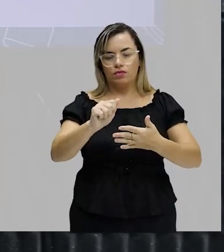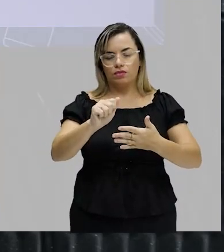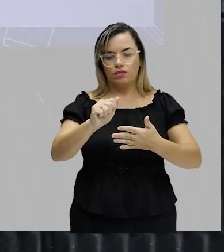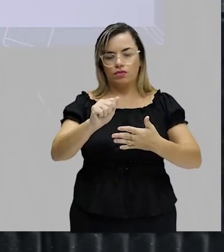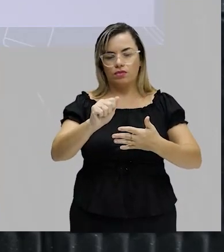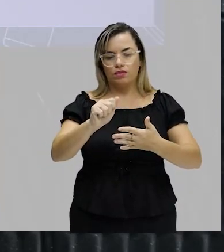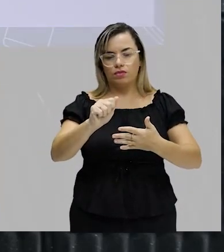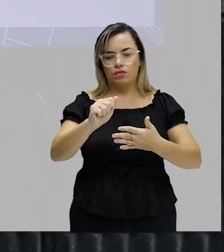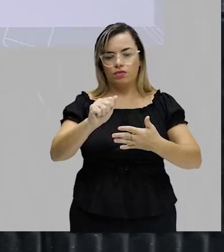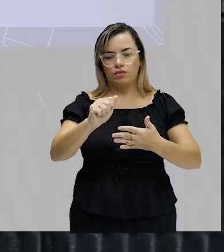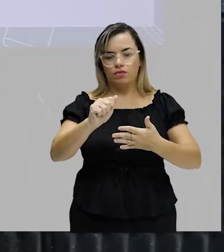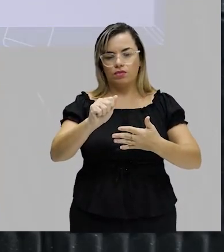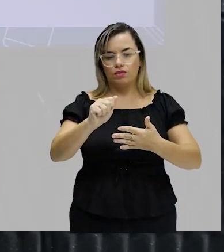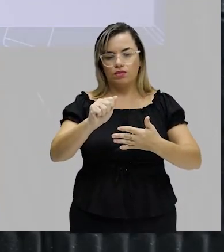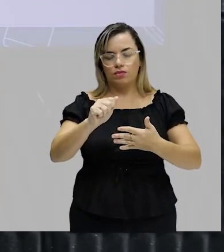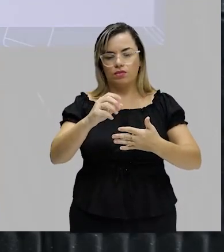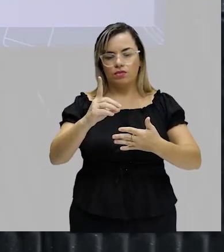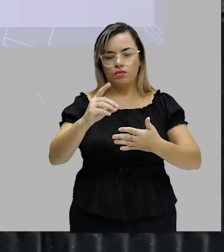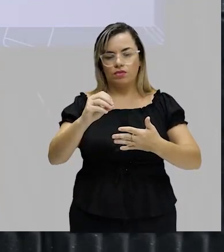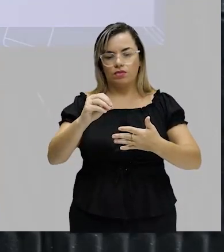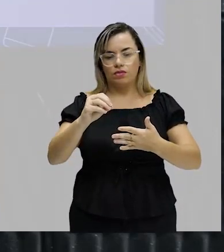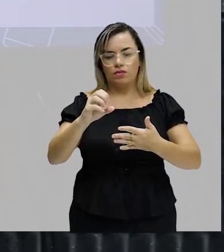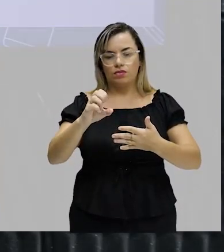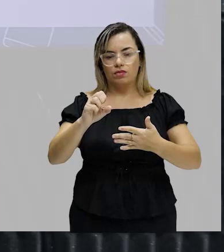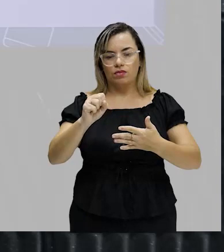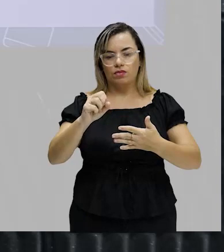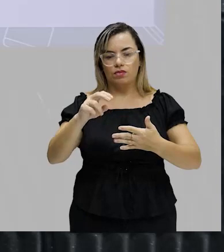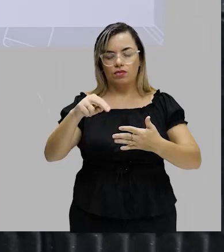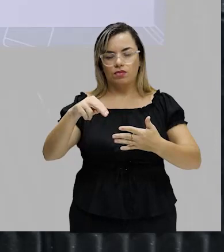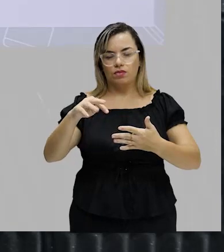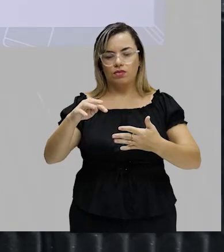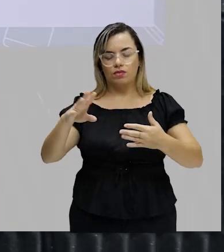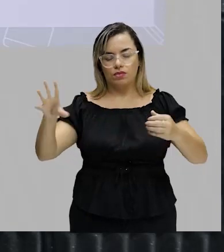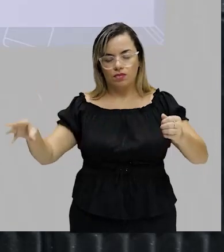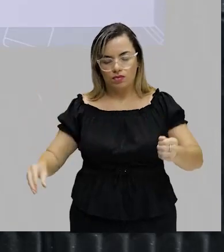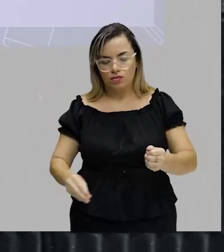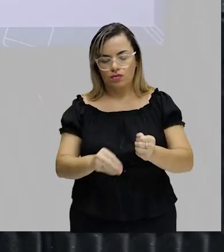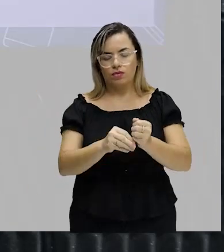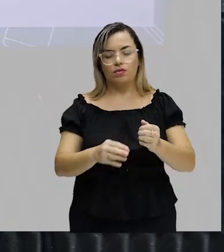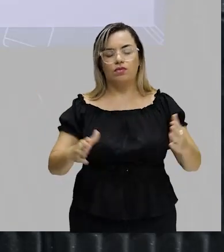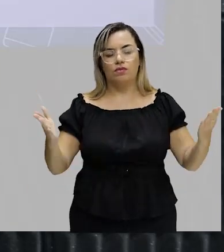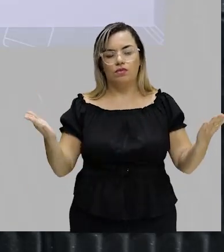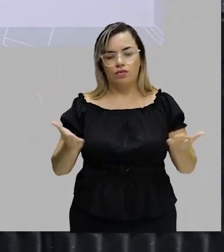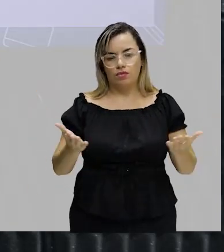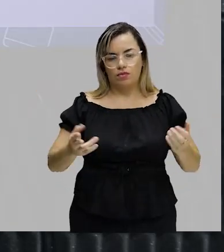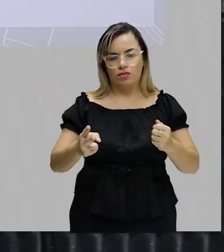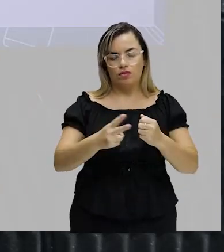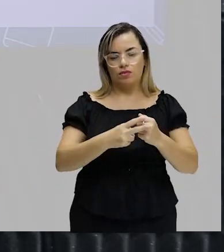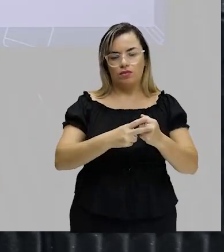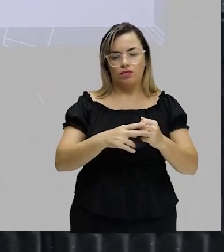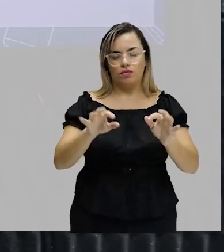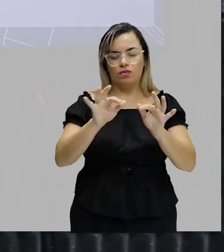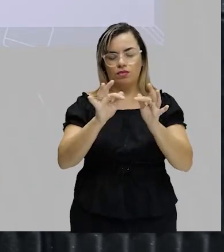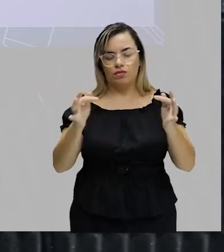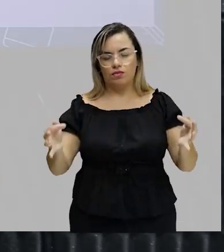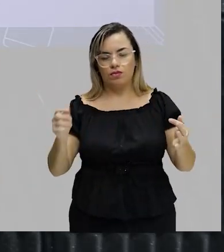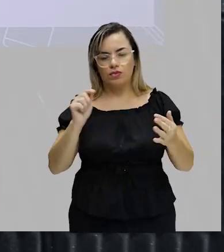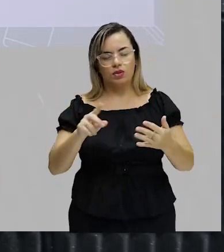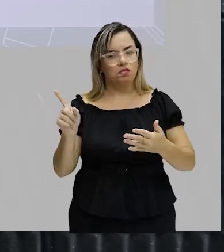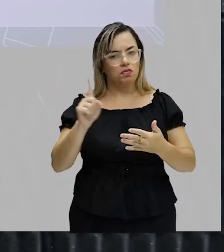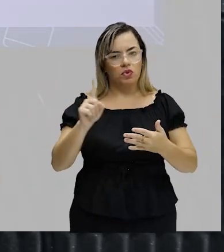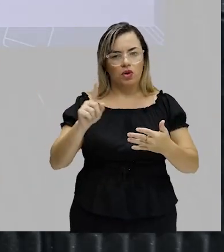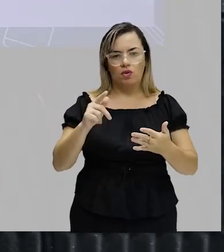Doesn't write. Does, vocês já sabem, é verbo auxiliar de presente, do presente simples, então não é a